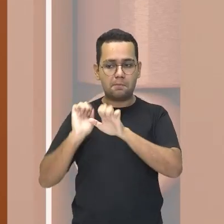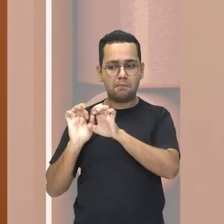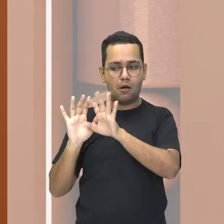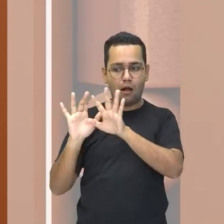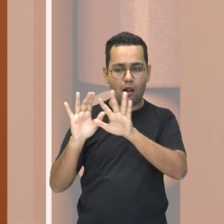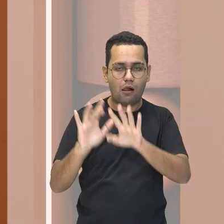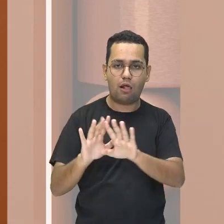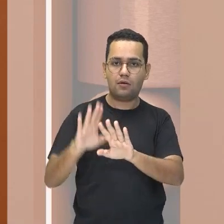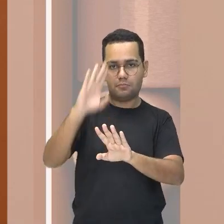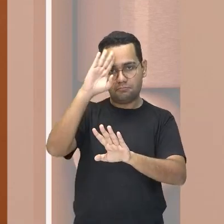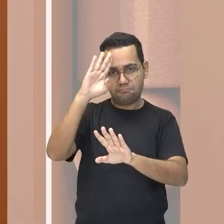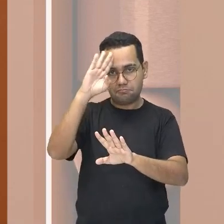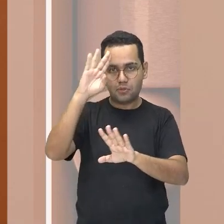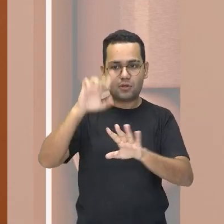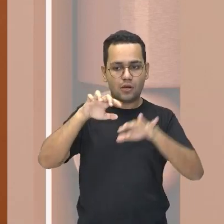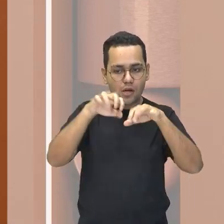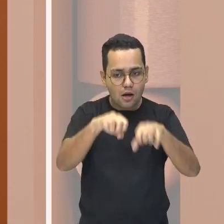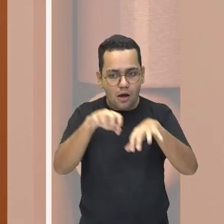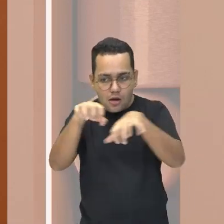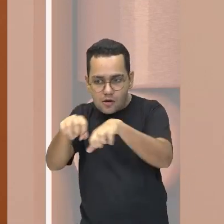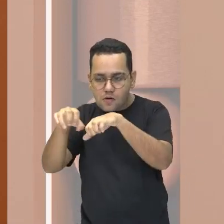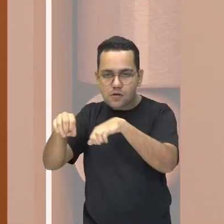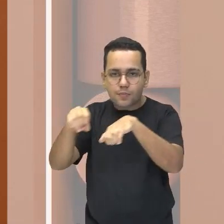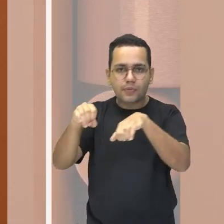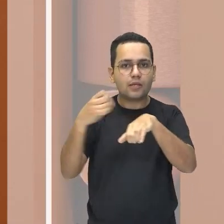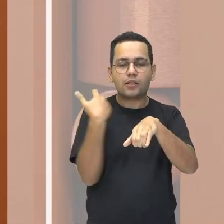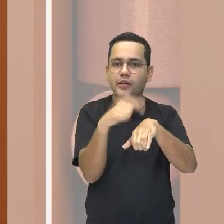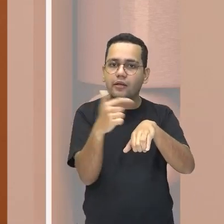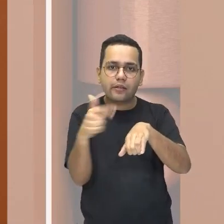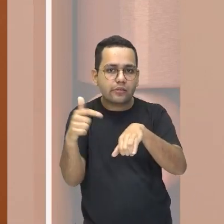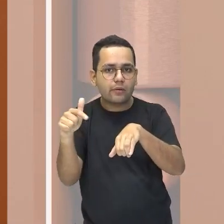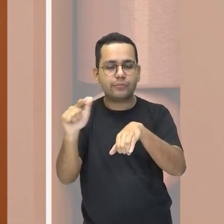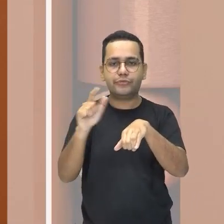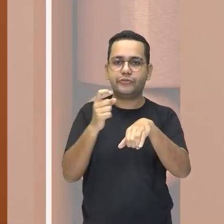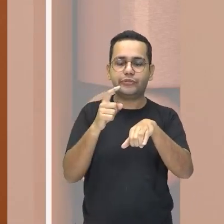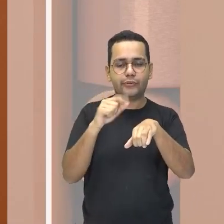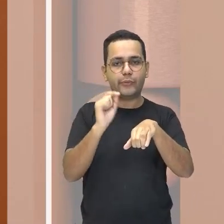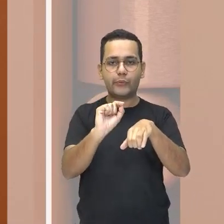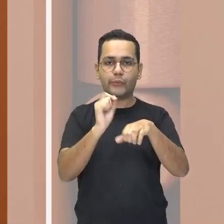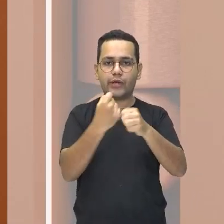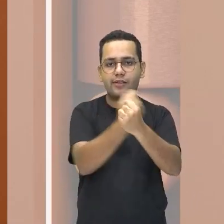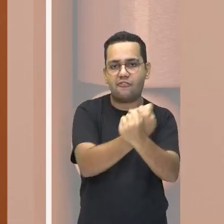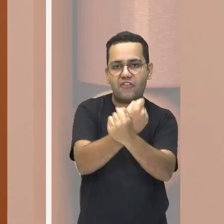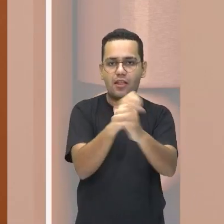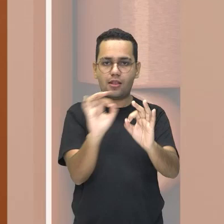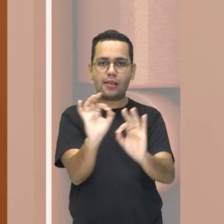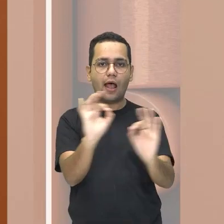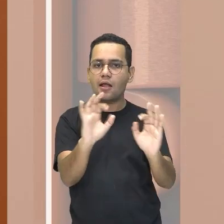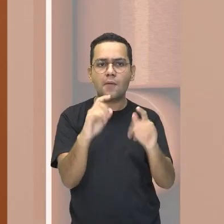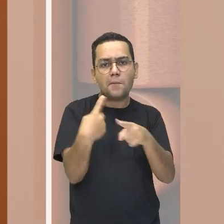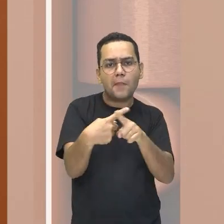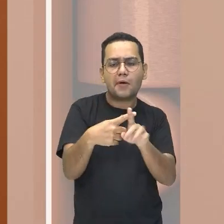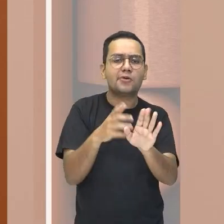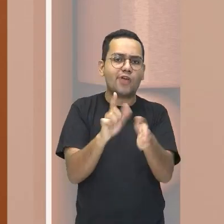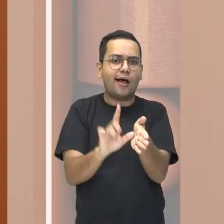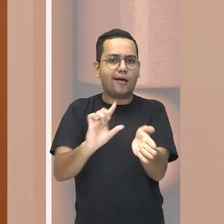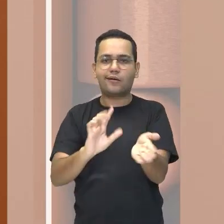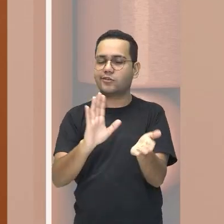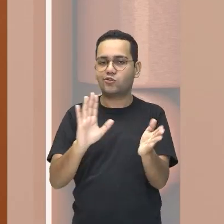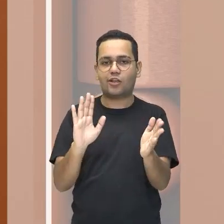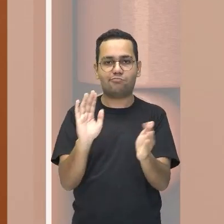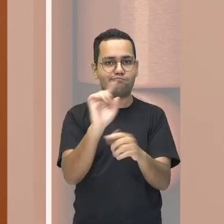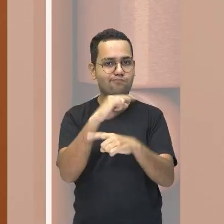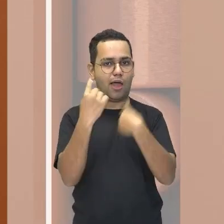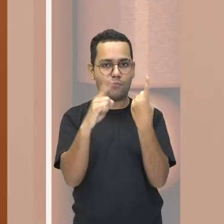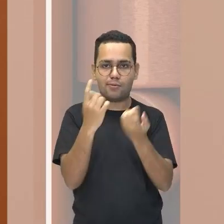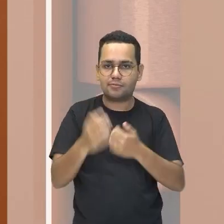tropas de ocupação, que não encontravam resistência, porque as resistências já haviam caído no instante anterior, e